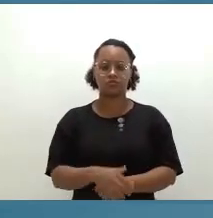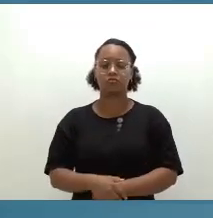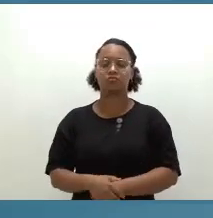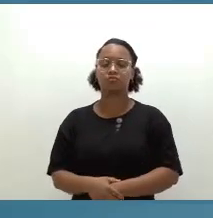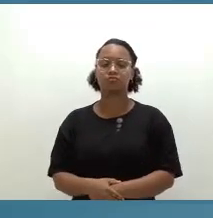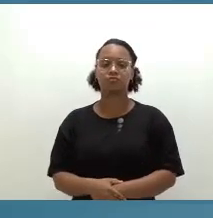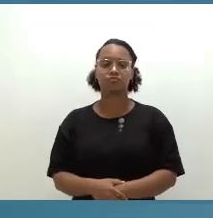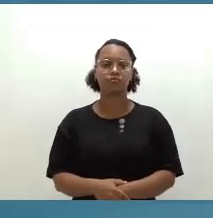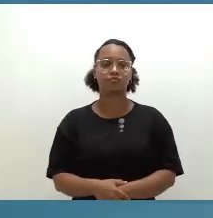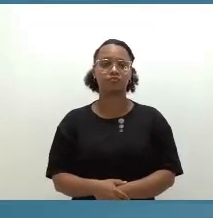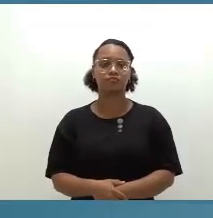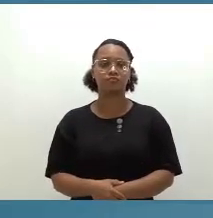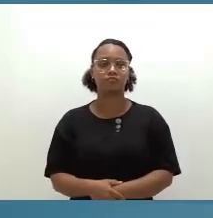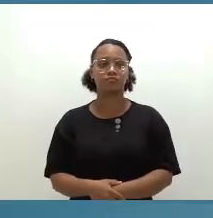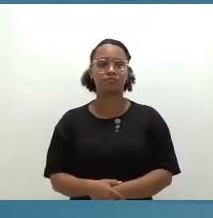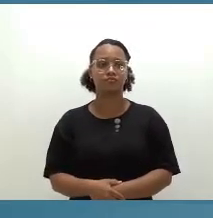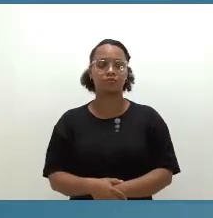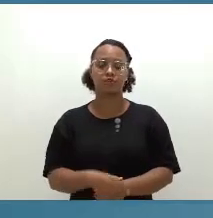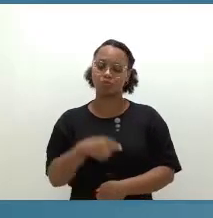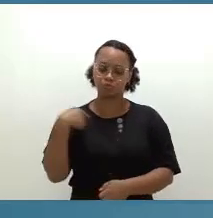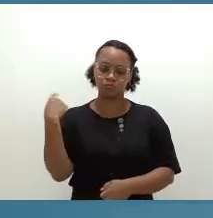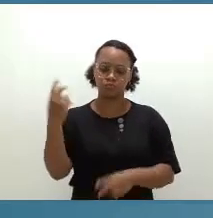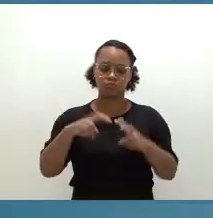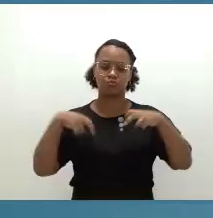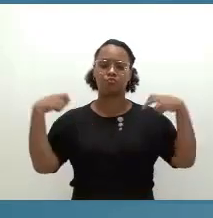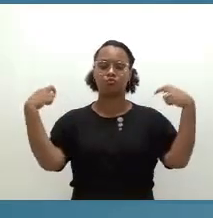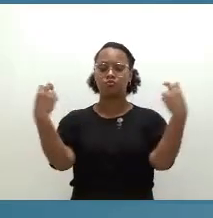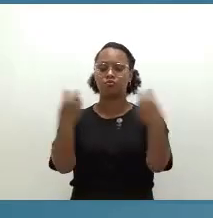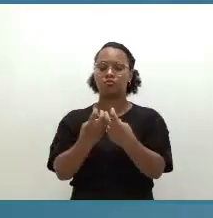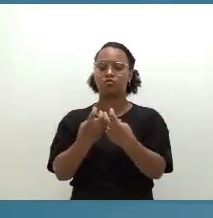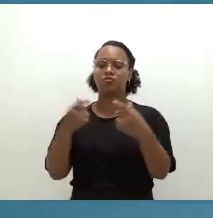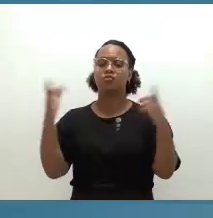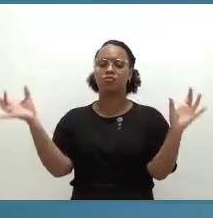também dizer que nós aqui todos.